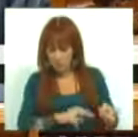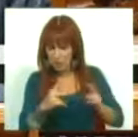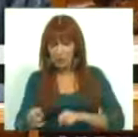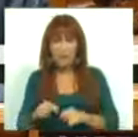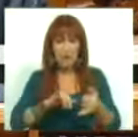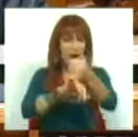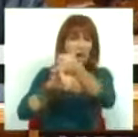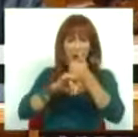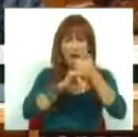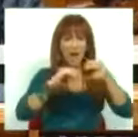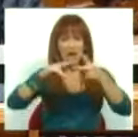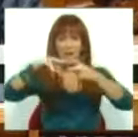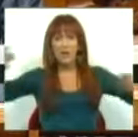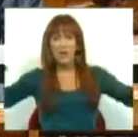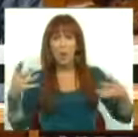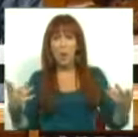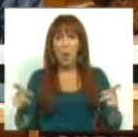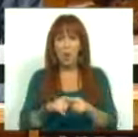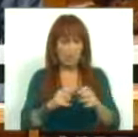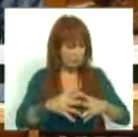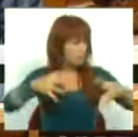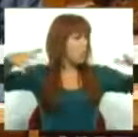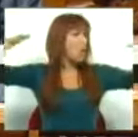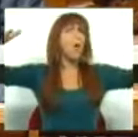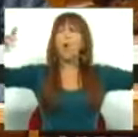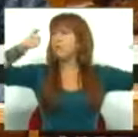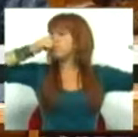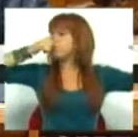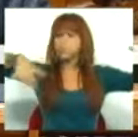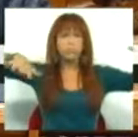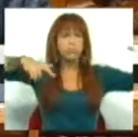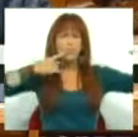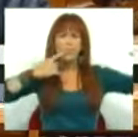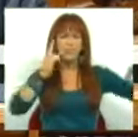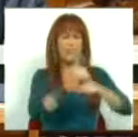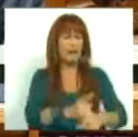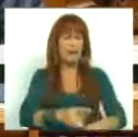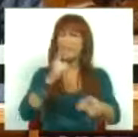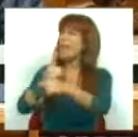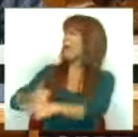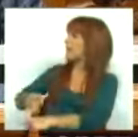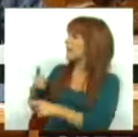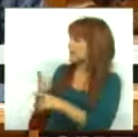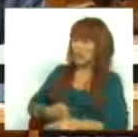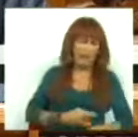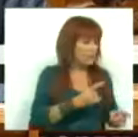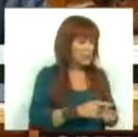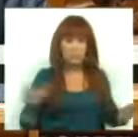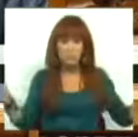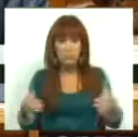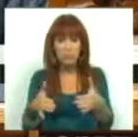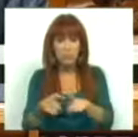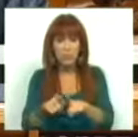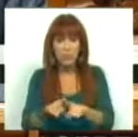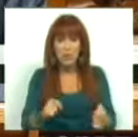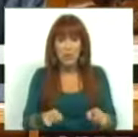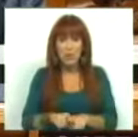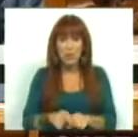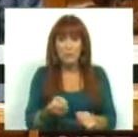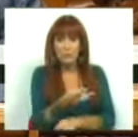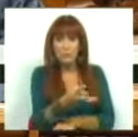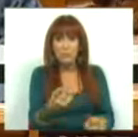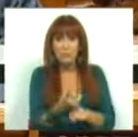transformar o associativismo municipal, hoje multiplicado e amontoado de forma redundante, concentrando em CIMs